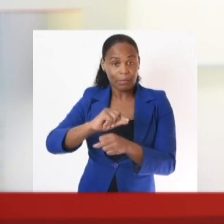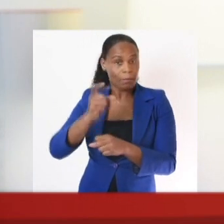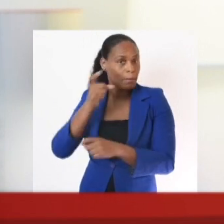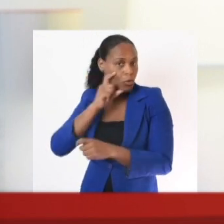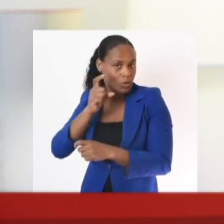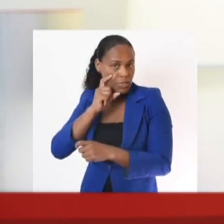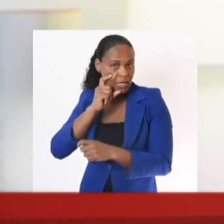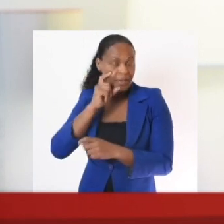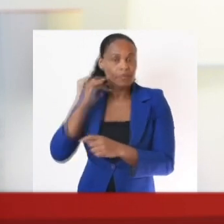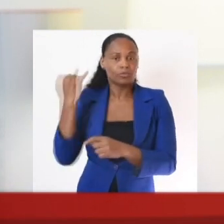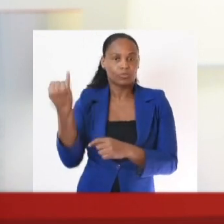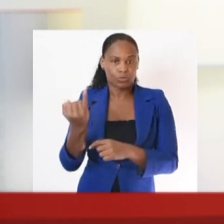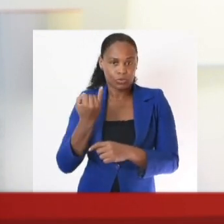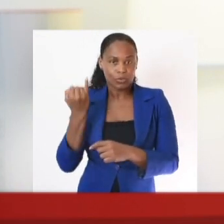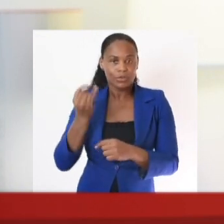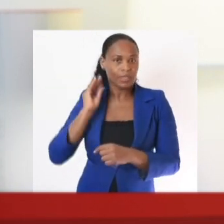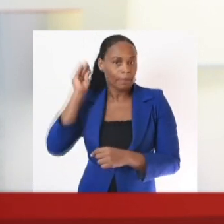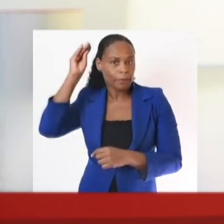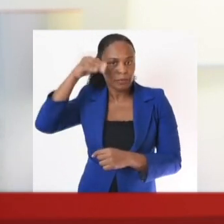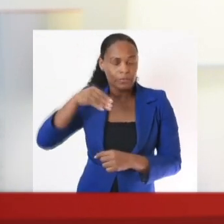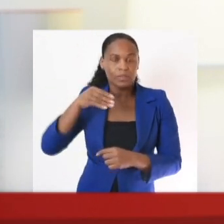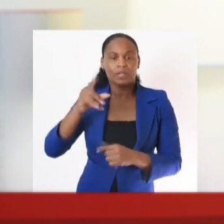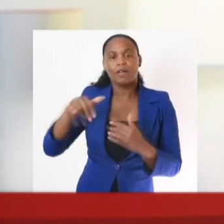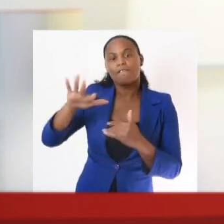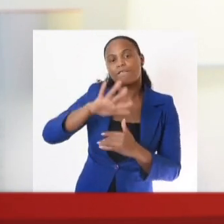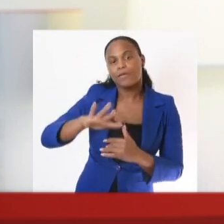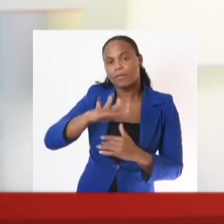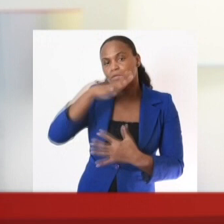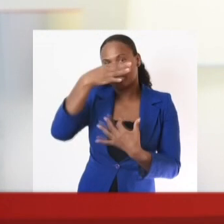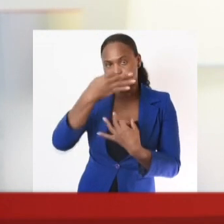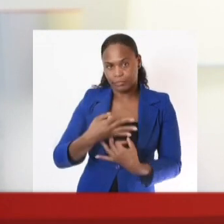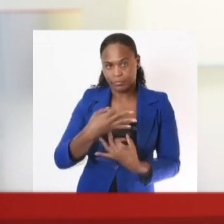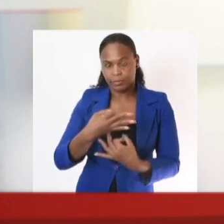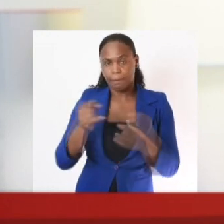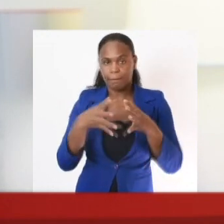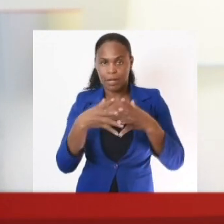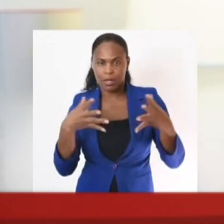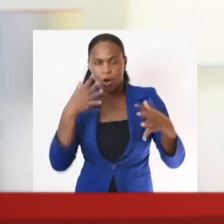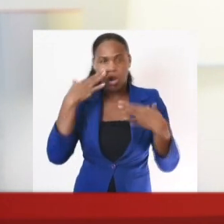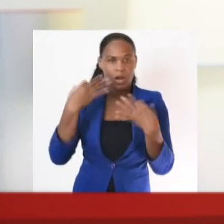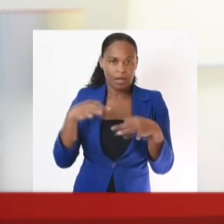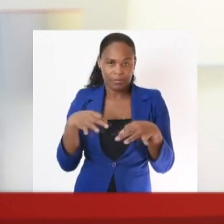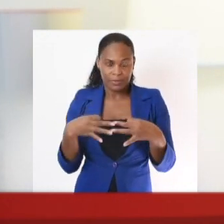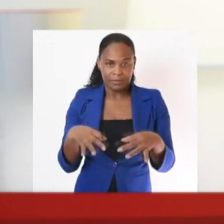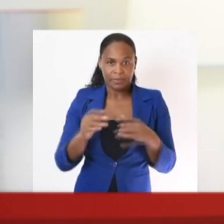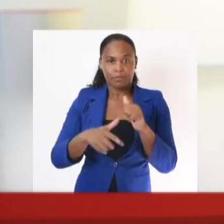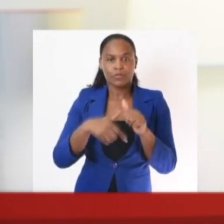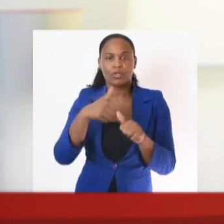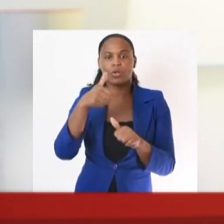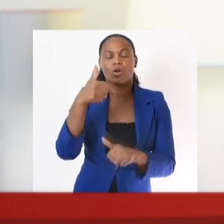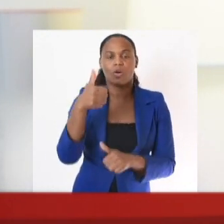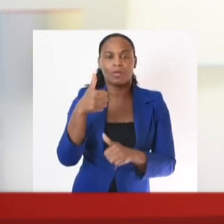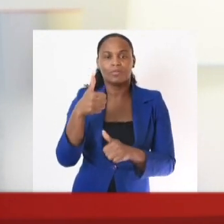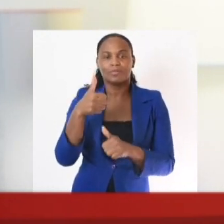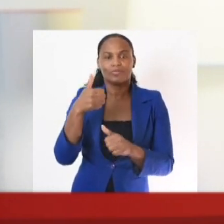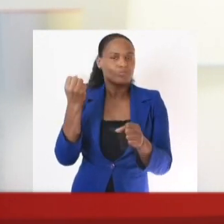proteger As instituições da República de forma a garantir maior normalidade melhorando